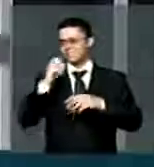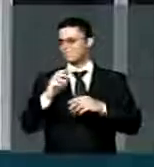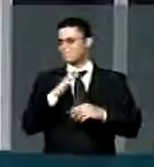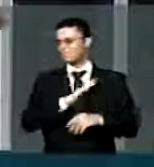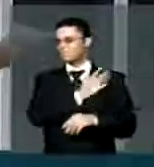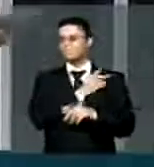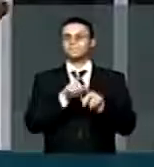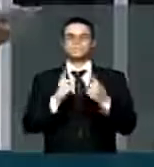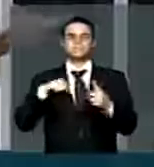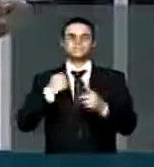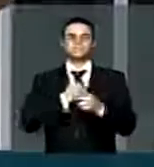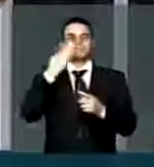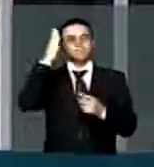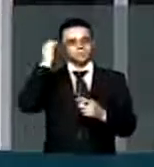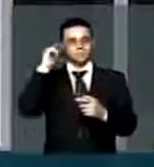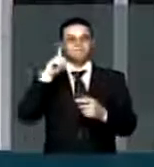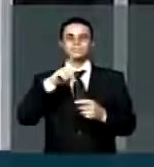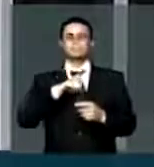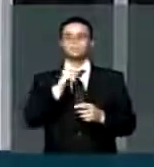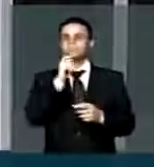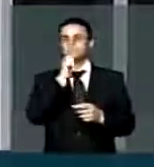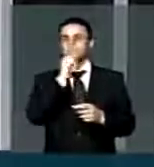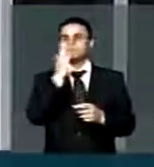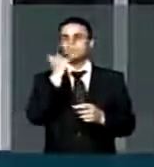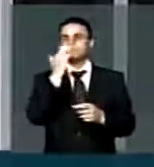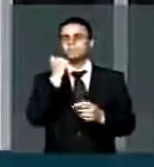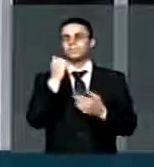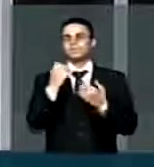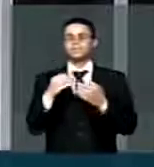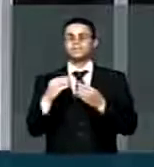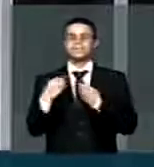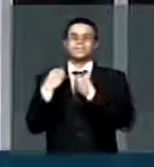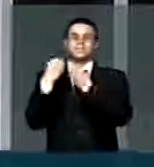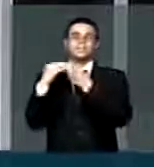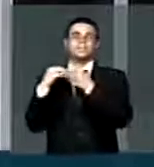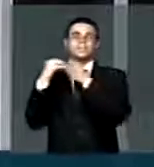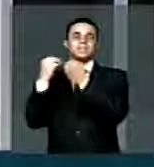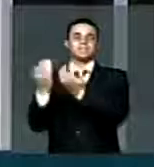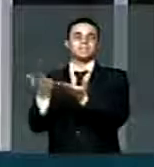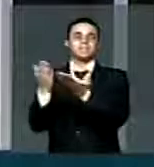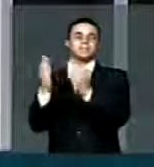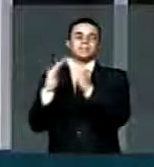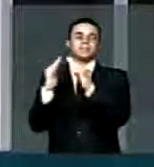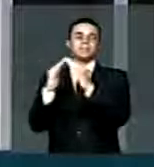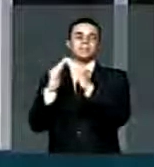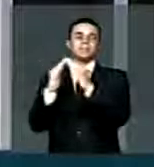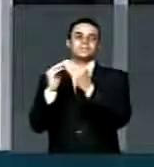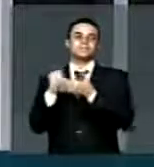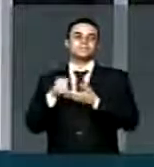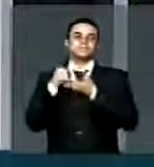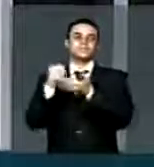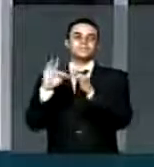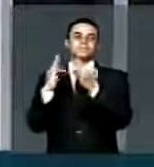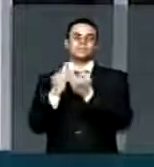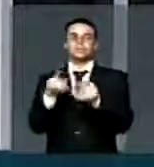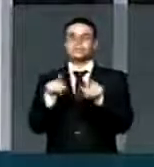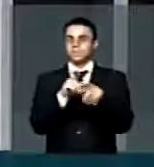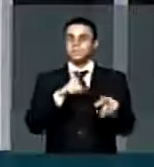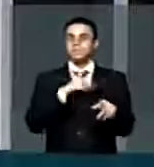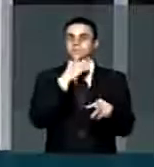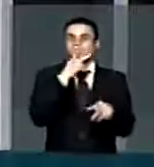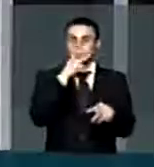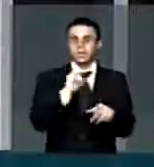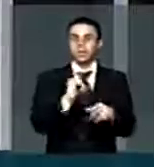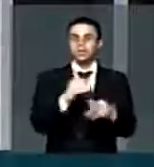sabemos, estão levando ainda alimentos para a sua casa. Ainda existe também pais que têm vendido